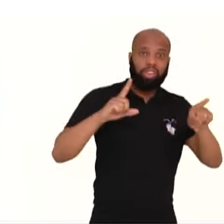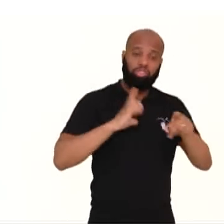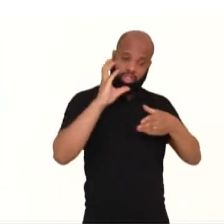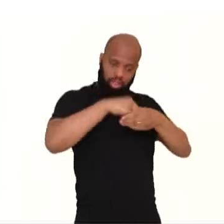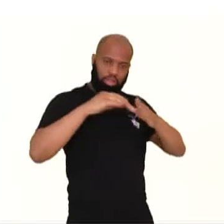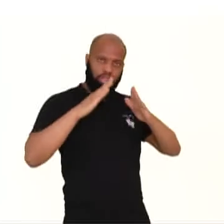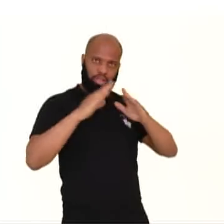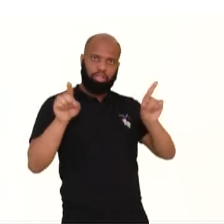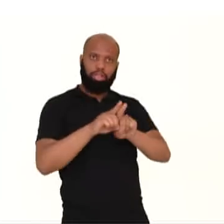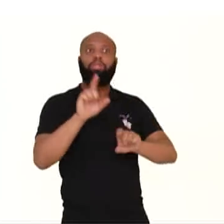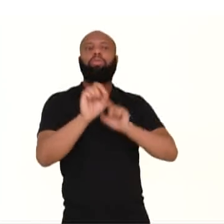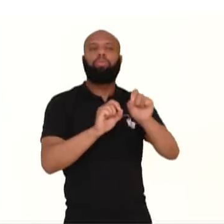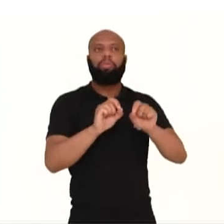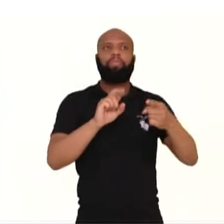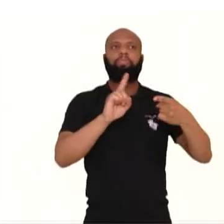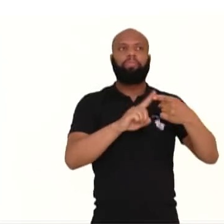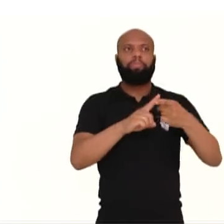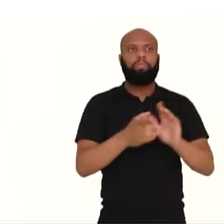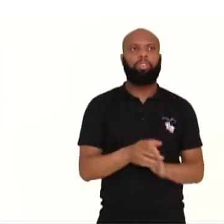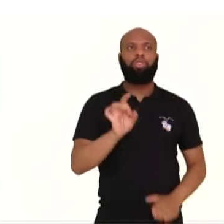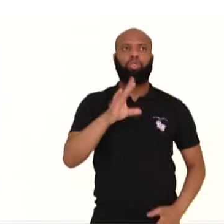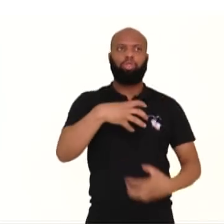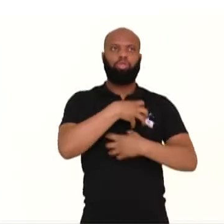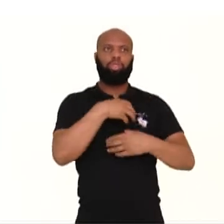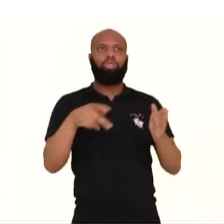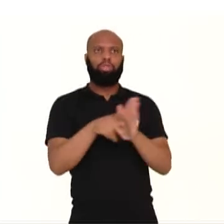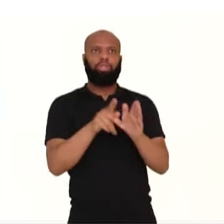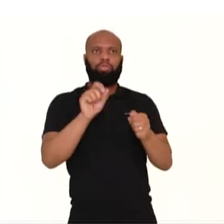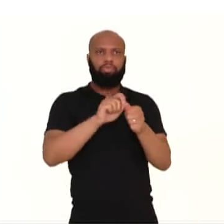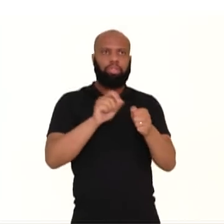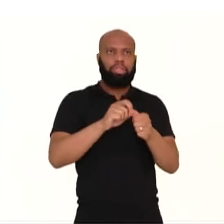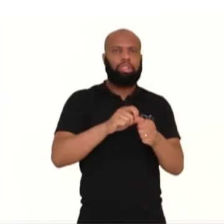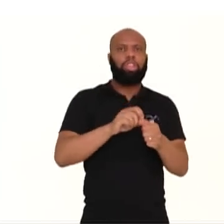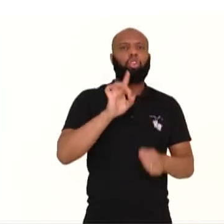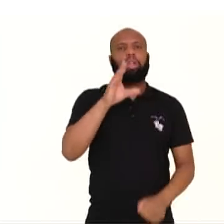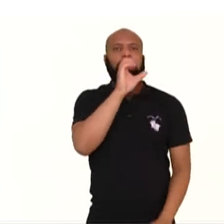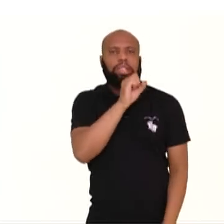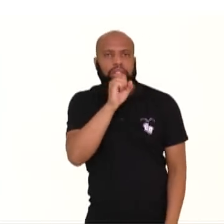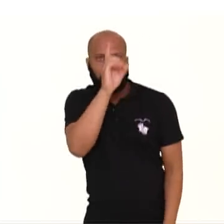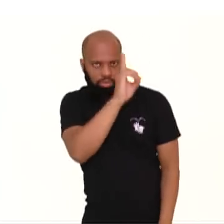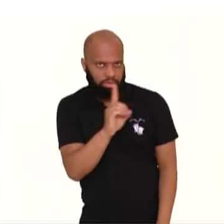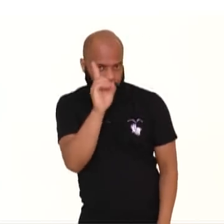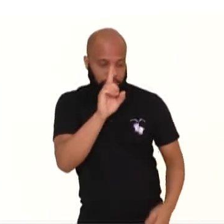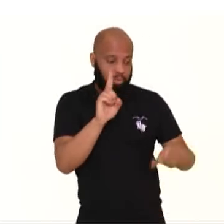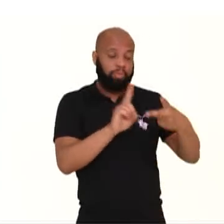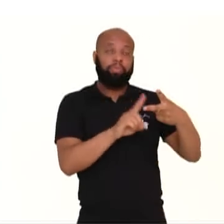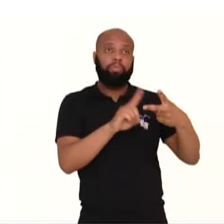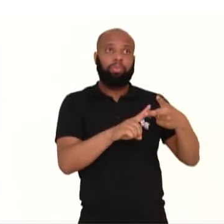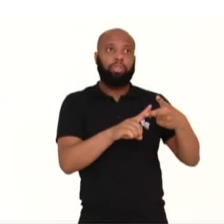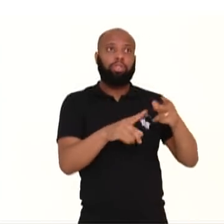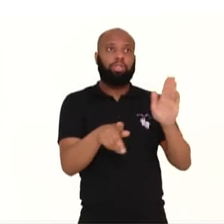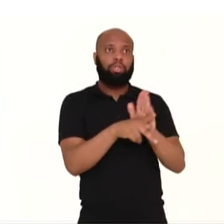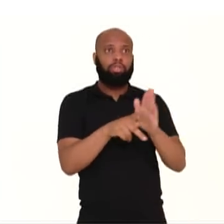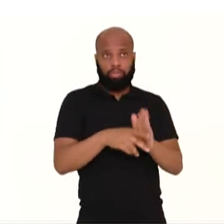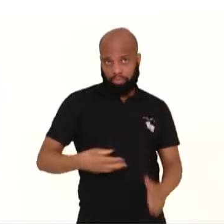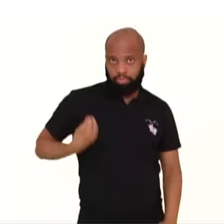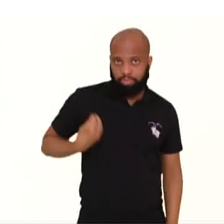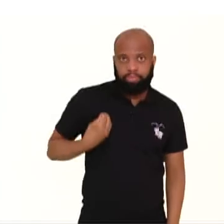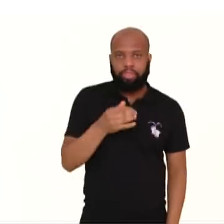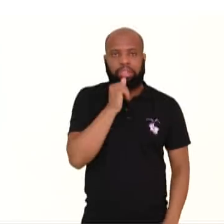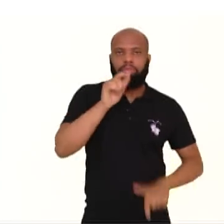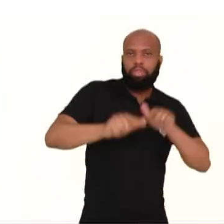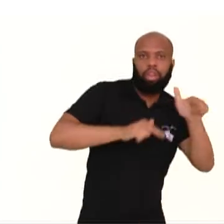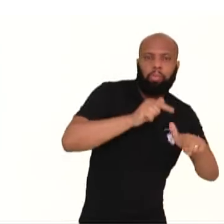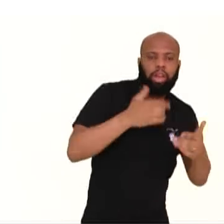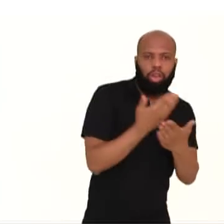doméstica, que era, letra A, simplesmente um culto feito aos fins de semana, B, parte de sua vida, como o